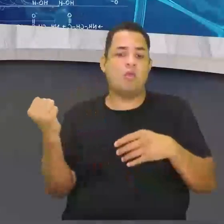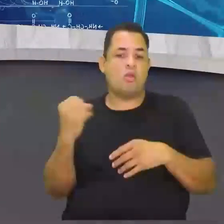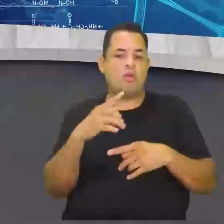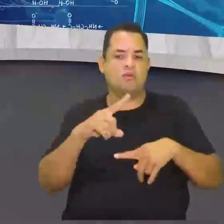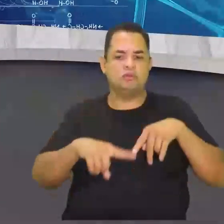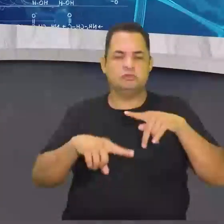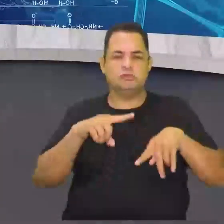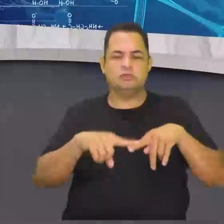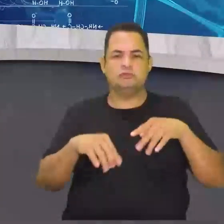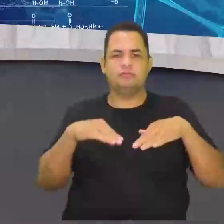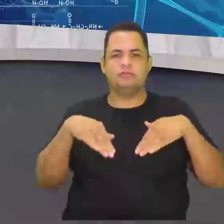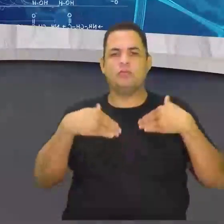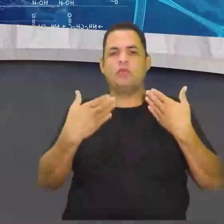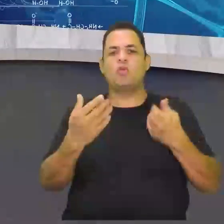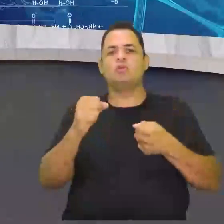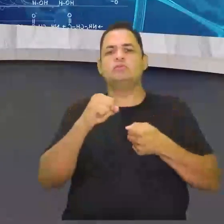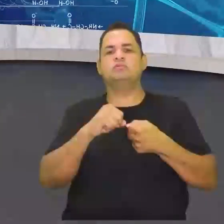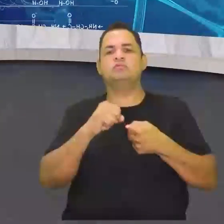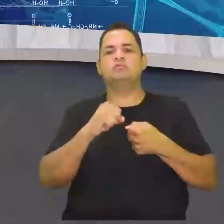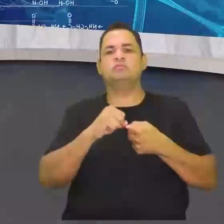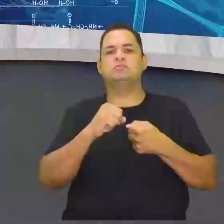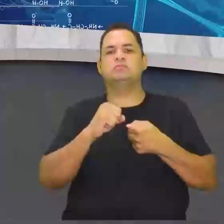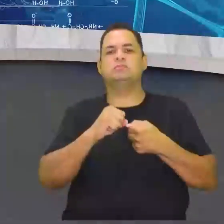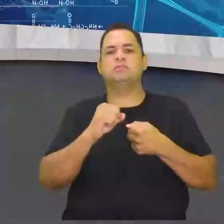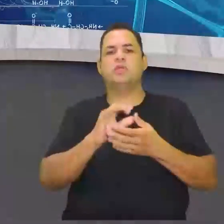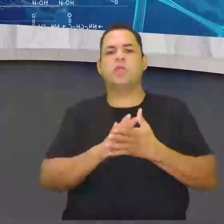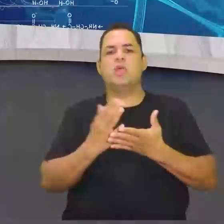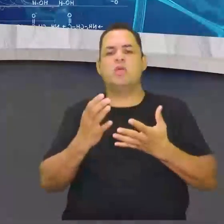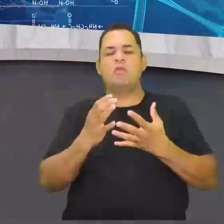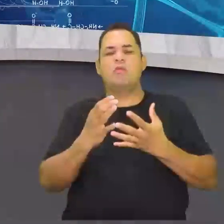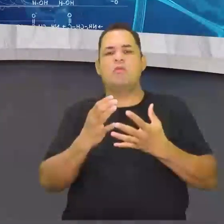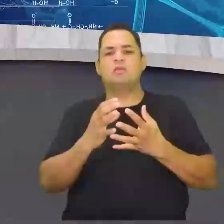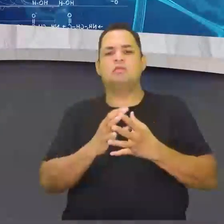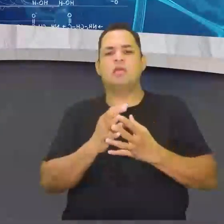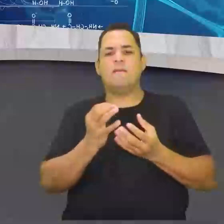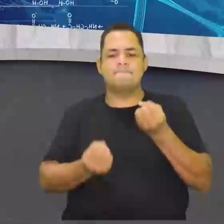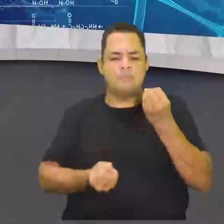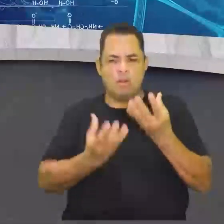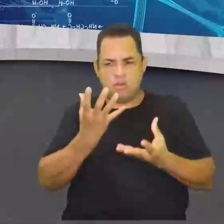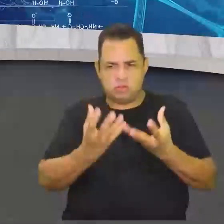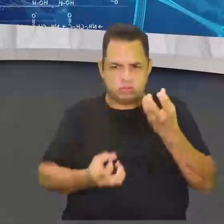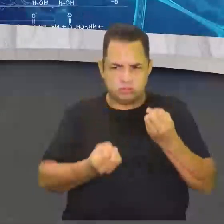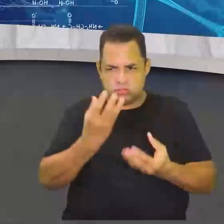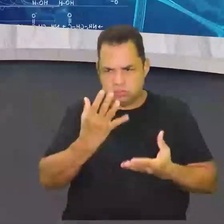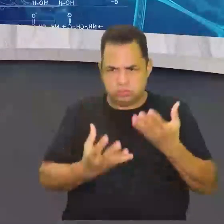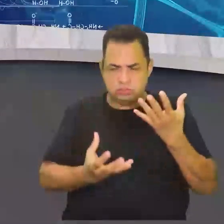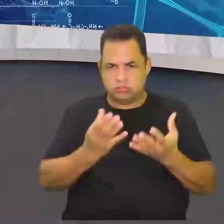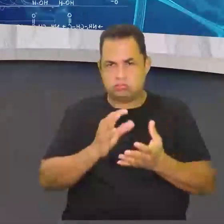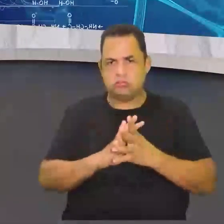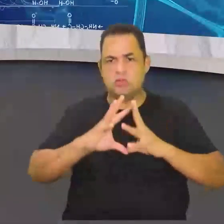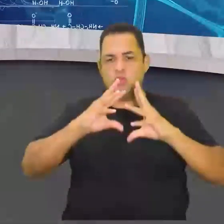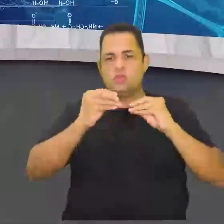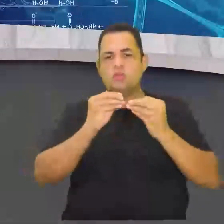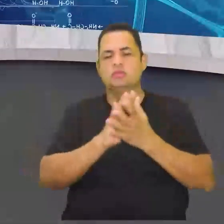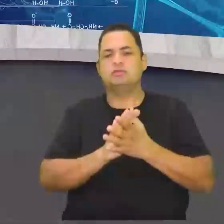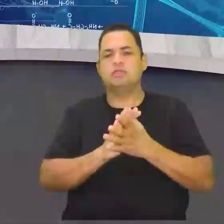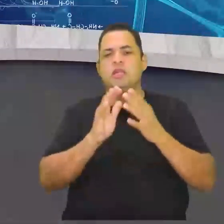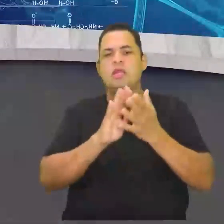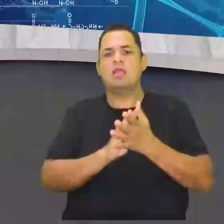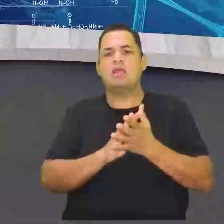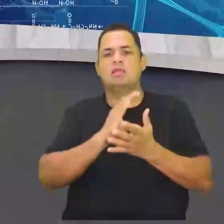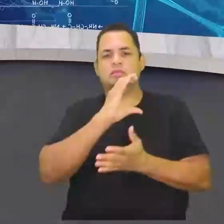for equacionar, por exemplo, a combustão total do CH4, você vai colocar lá na sua